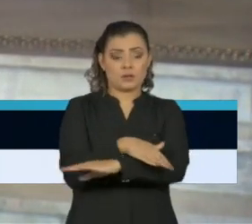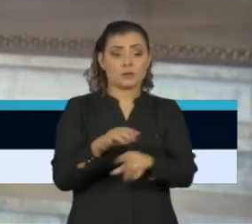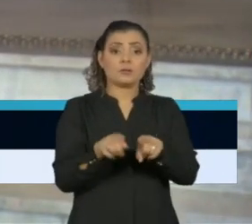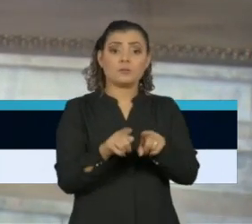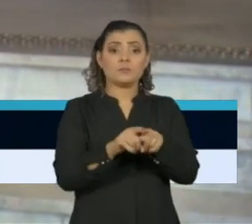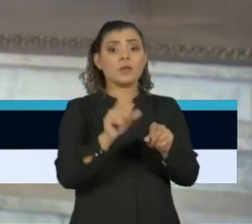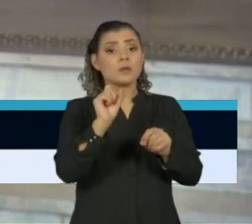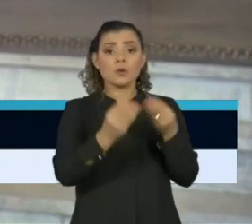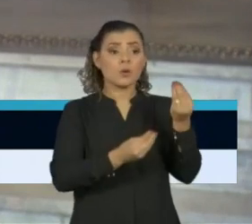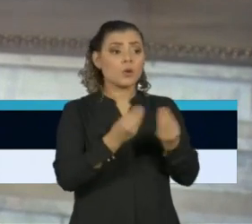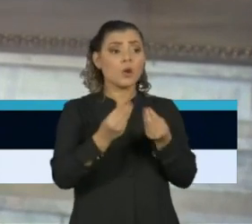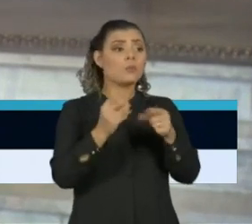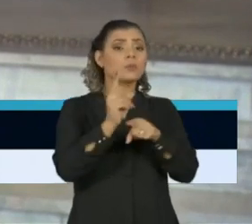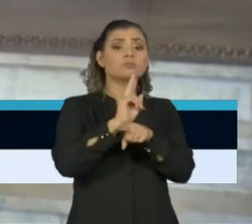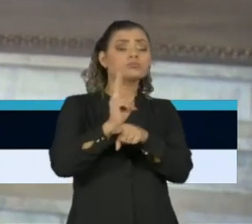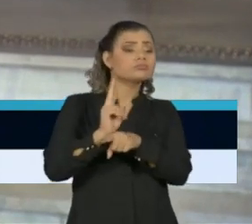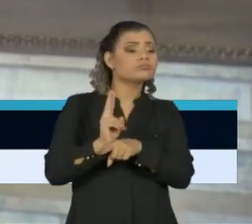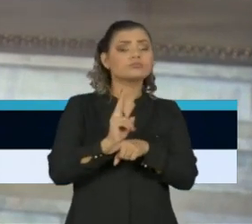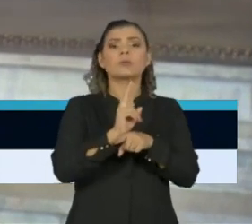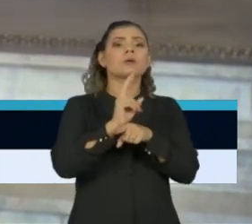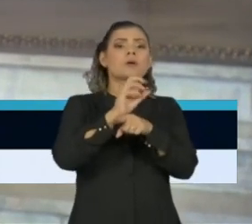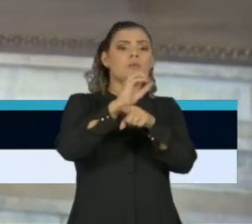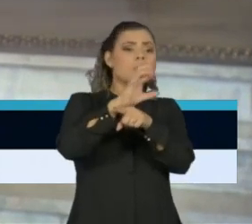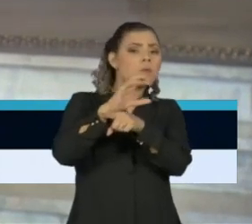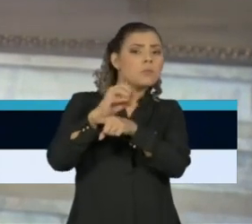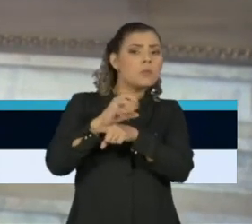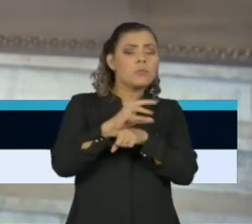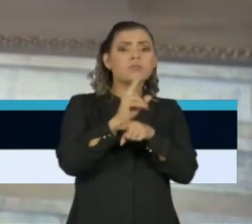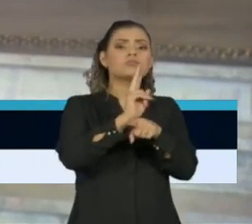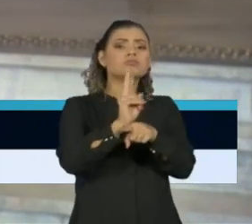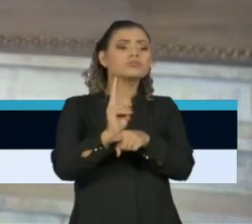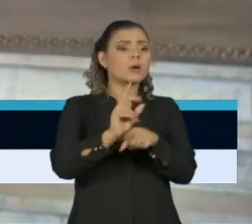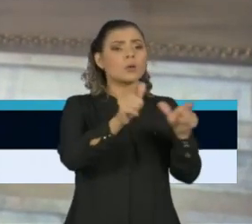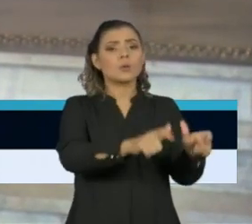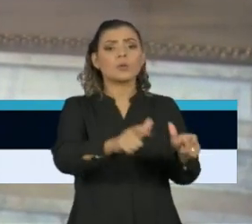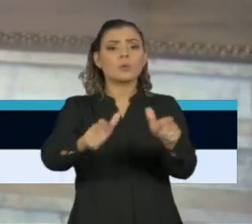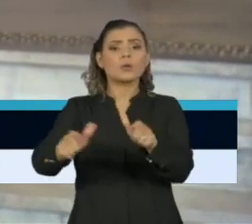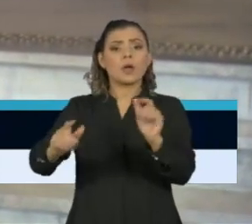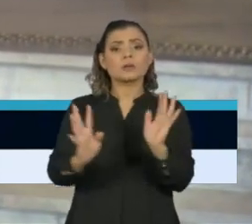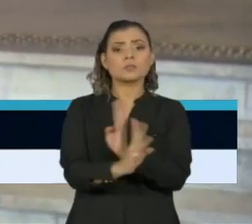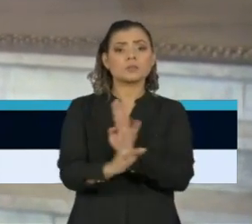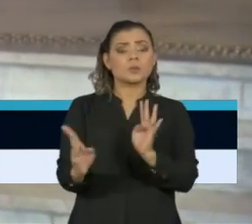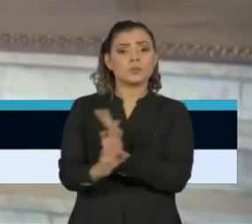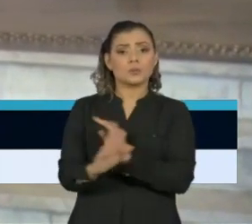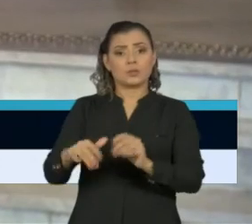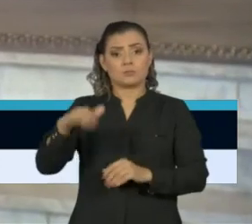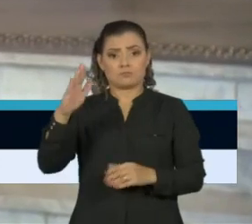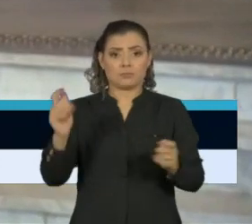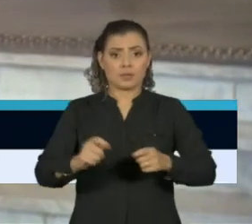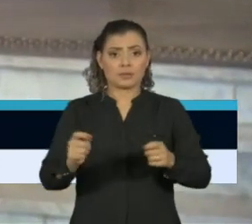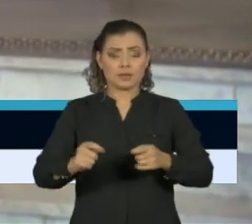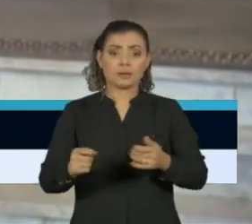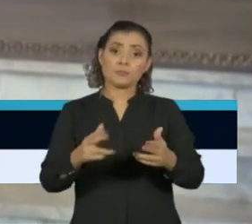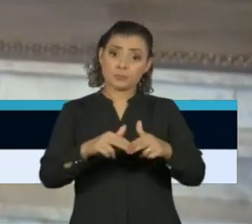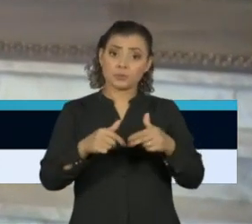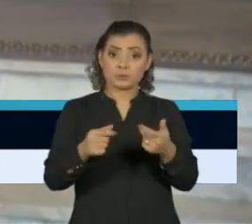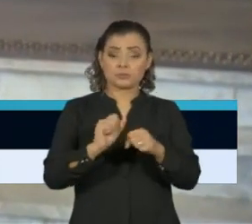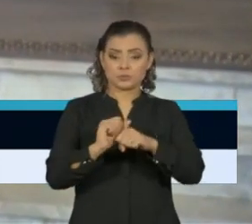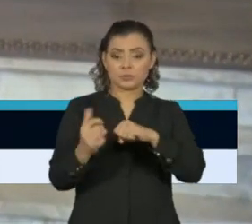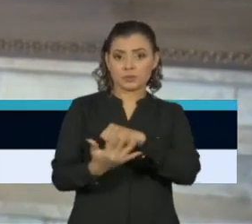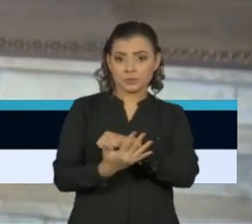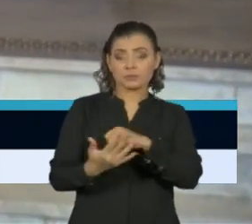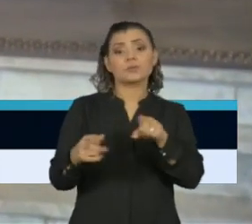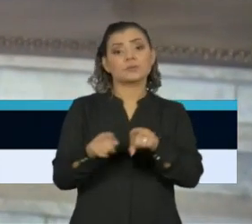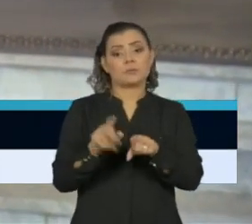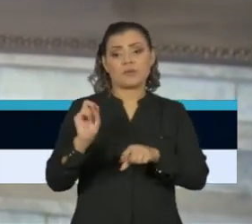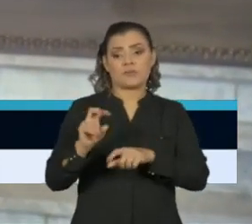consiga monitorar mais proximamente as regiões de grande adensamento. Nós sabemos que nessas regiões o vetor do coronavírus